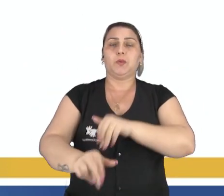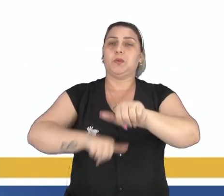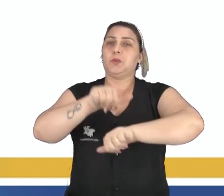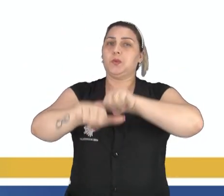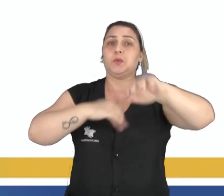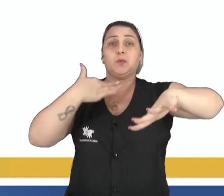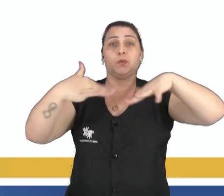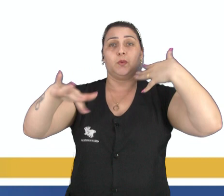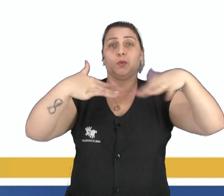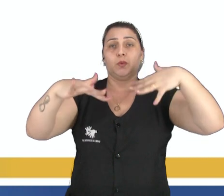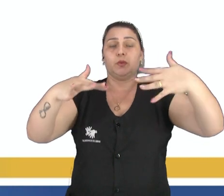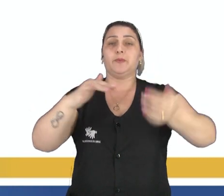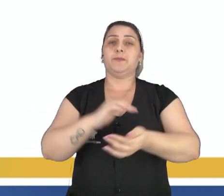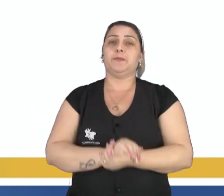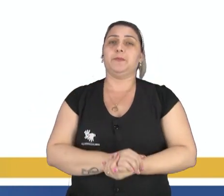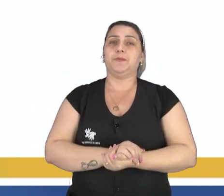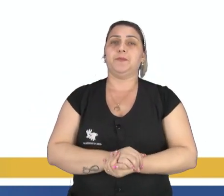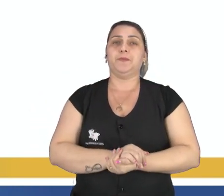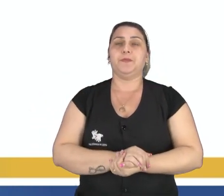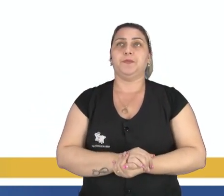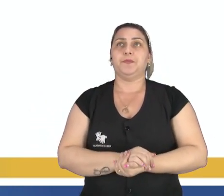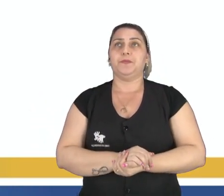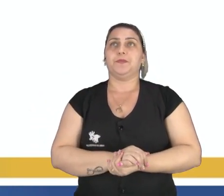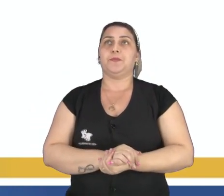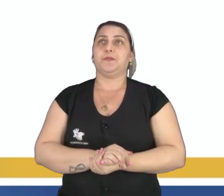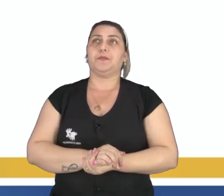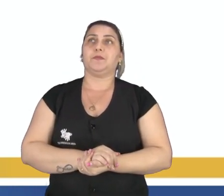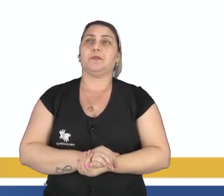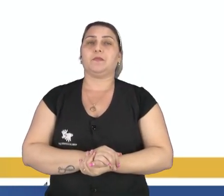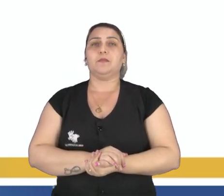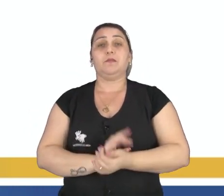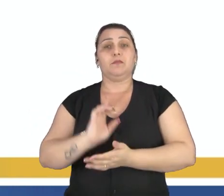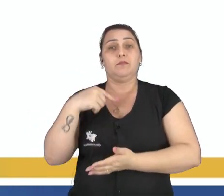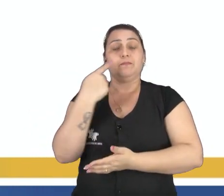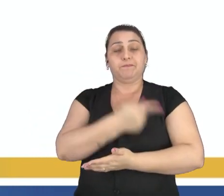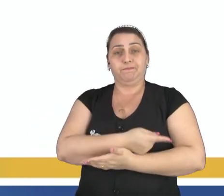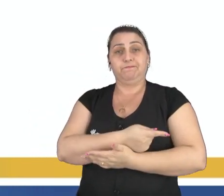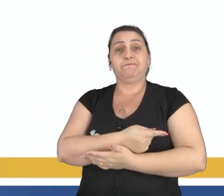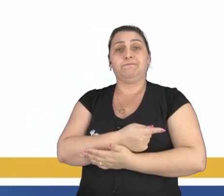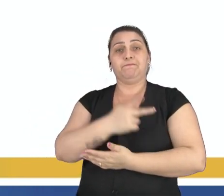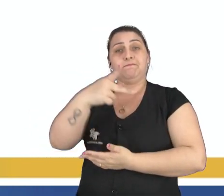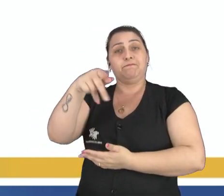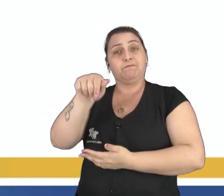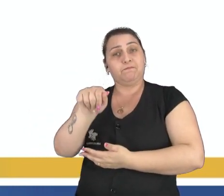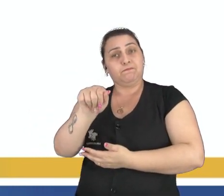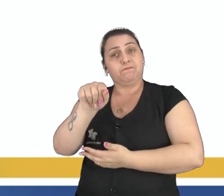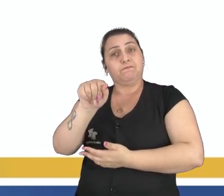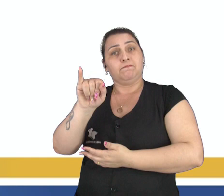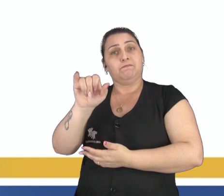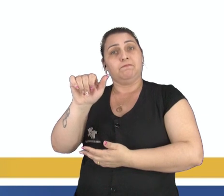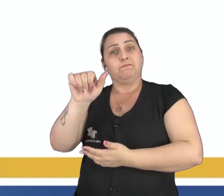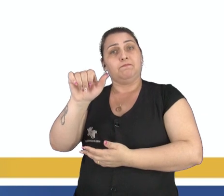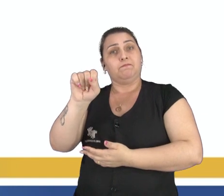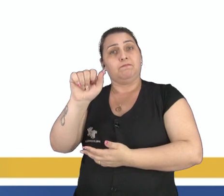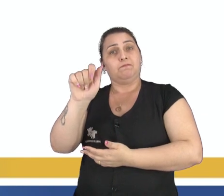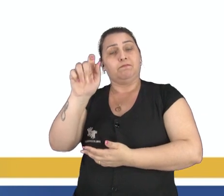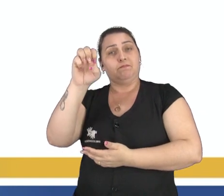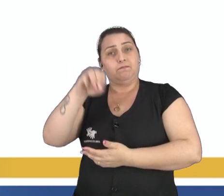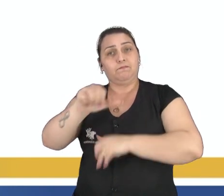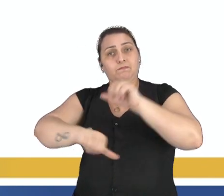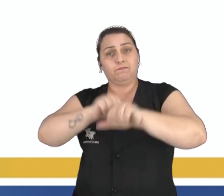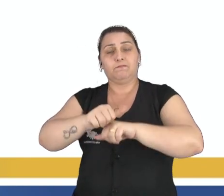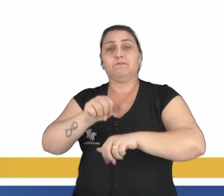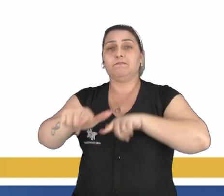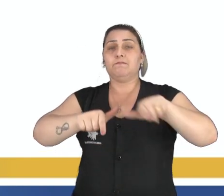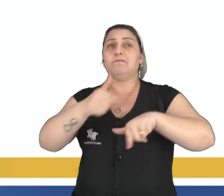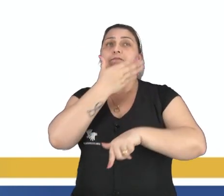contínua transformação e movimento. Então, basicamente, a nossa paisagem é alterada pelo trabalho humano. Segunda